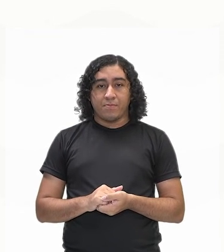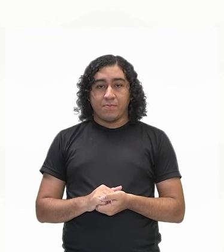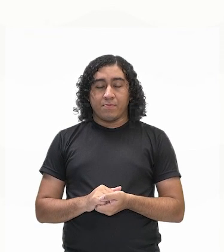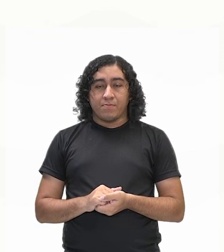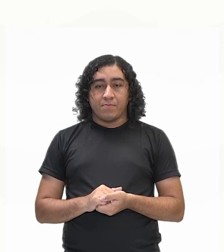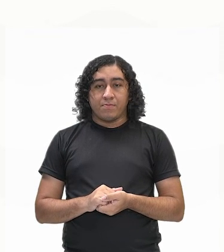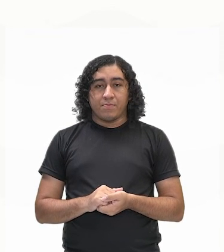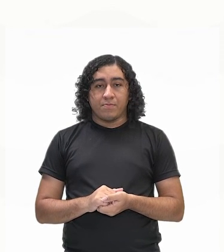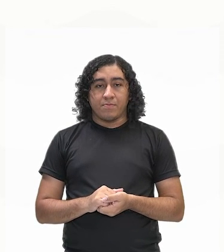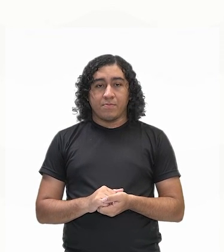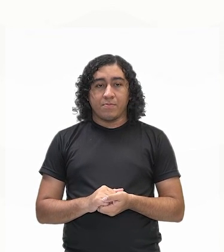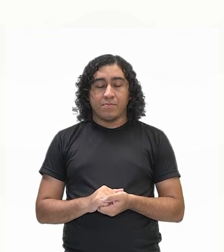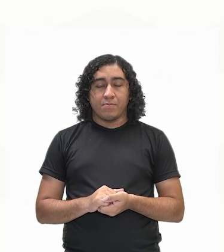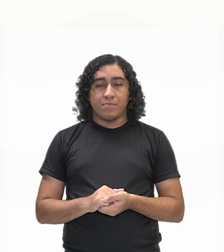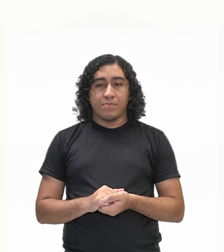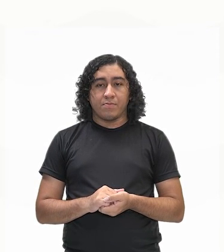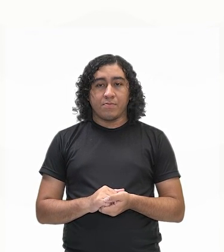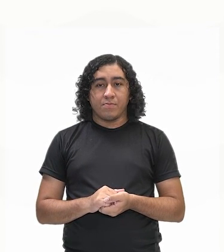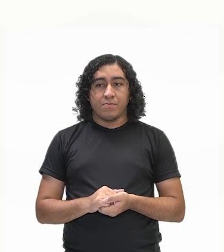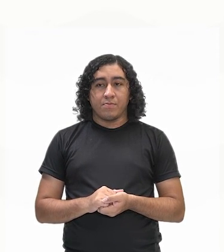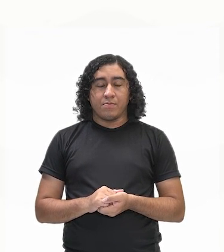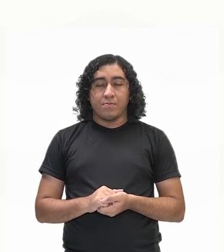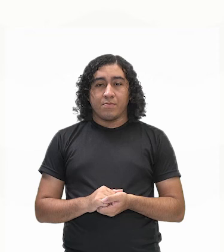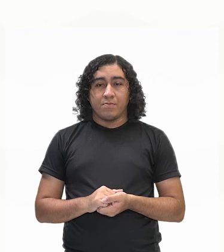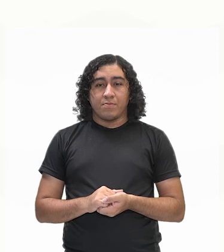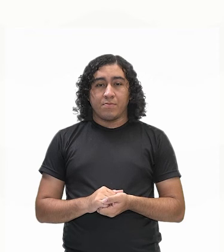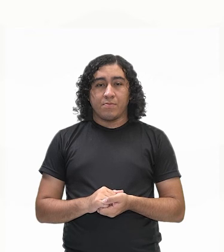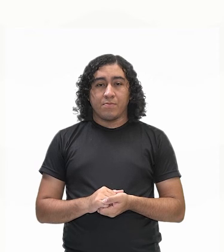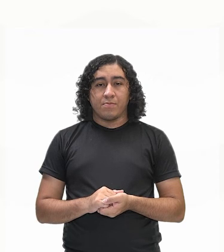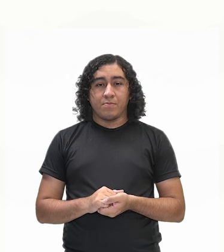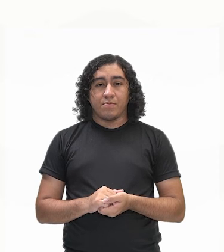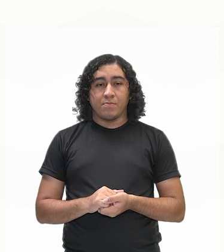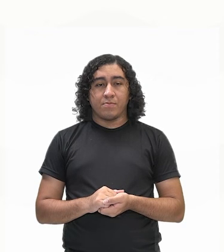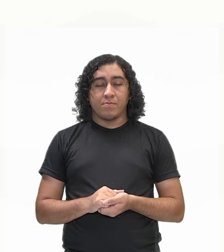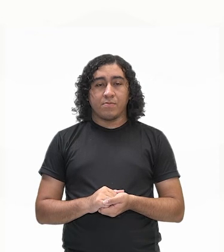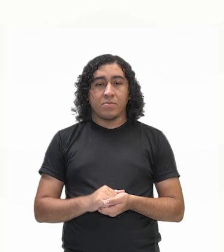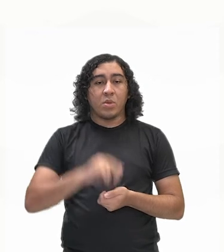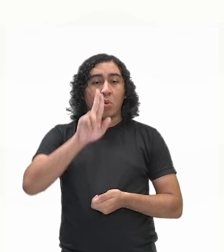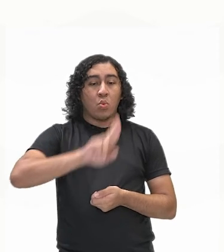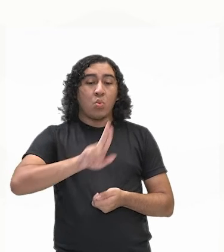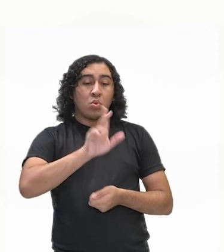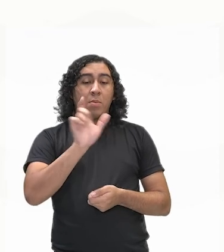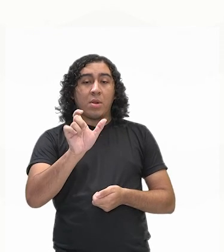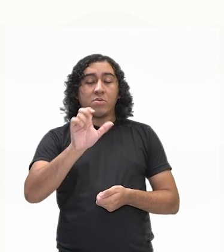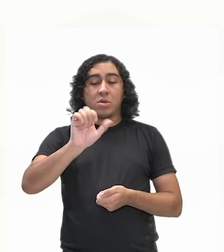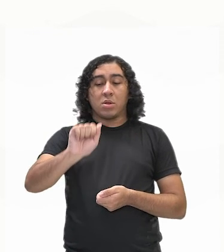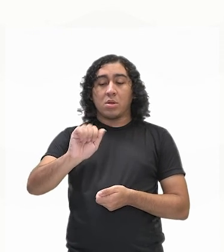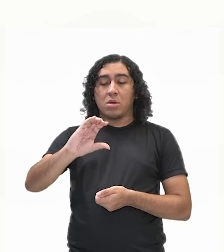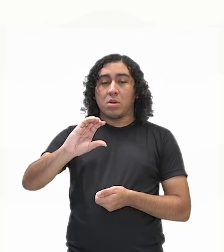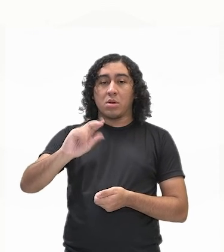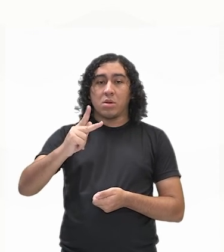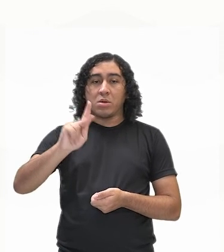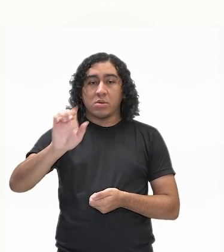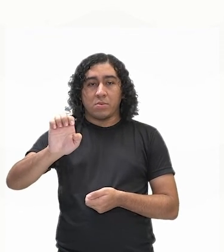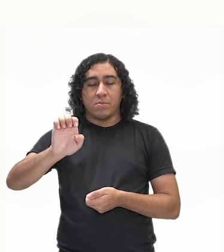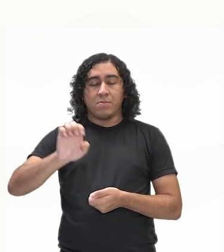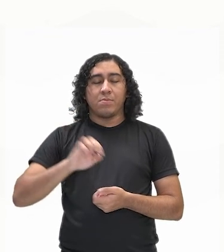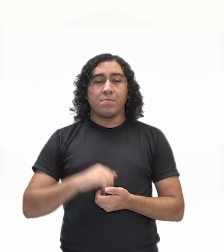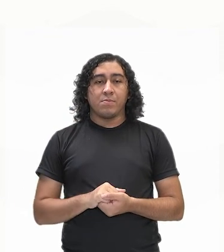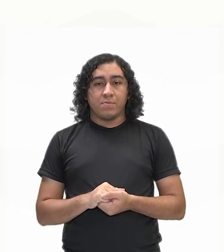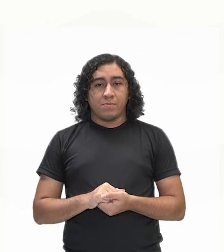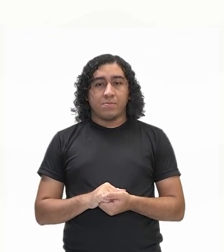through, ache or pain can be a sign of getting the flu. Então, aqui eu vou utilizar a palavrinha ache,